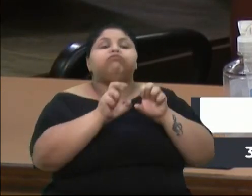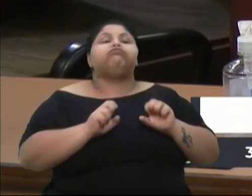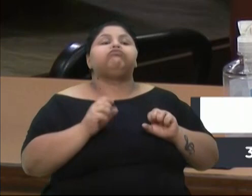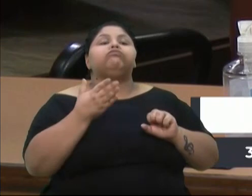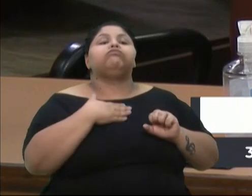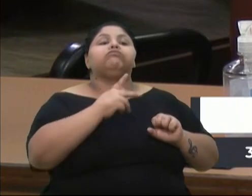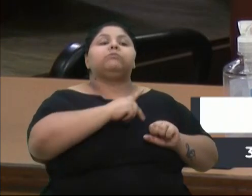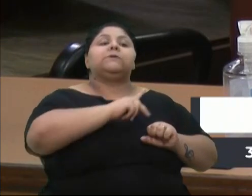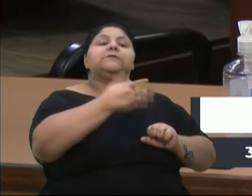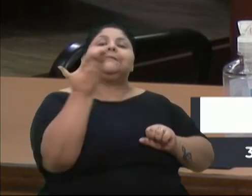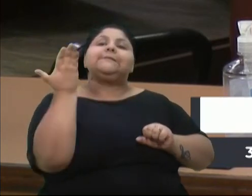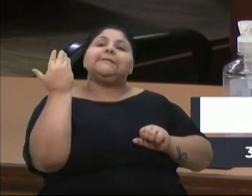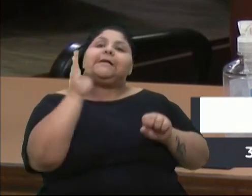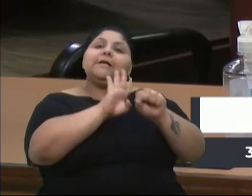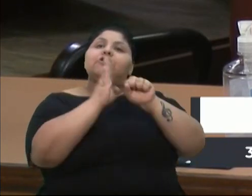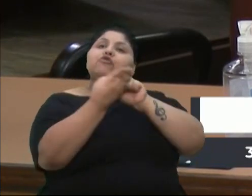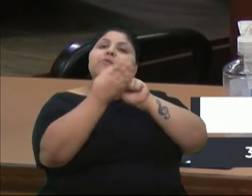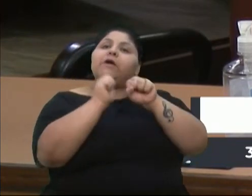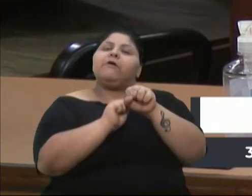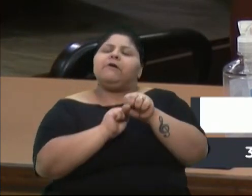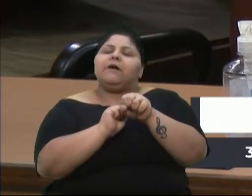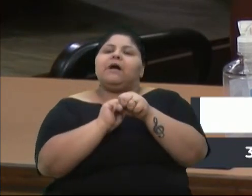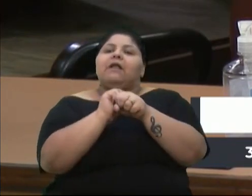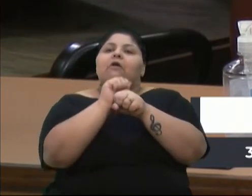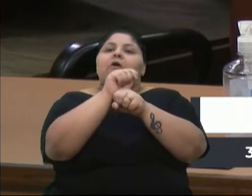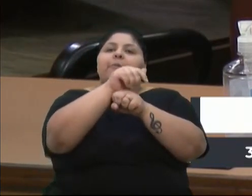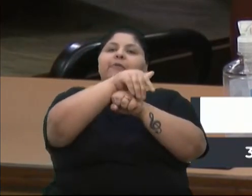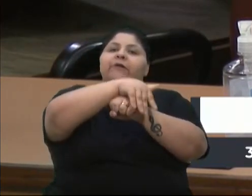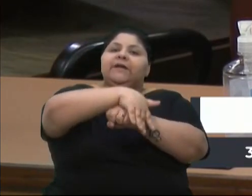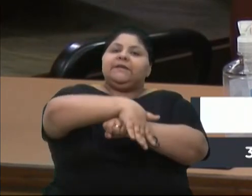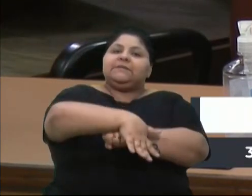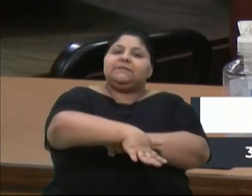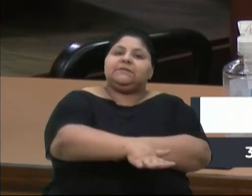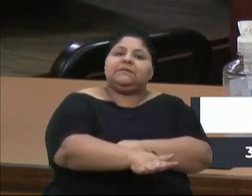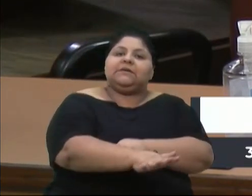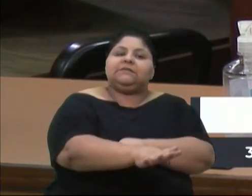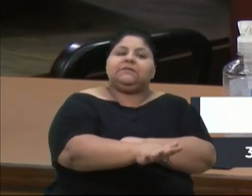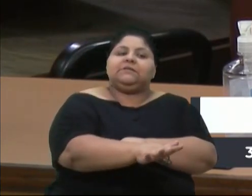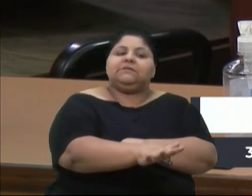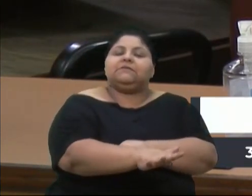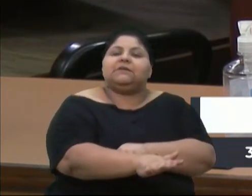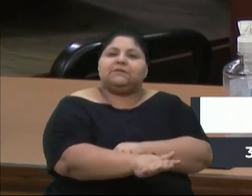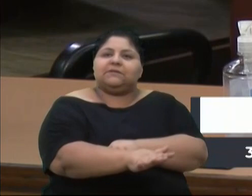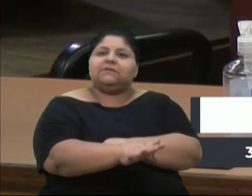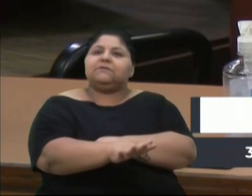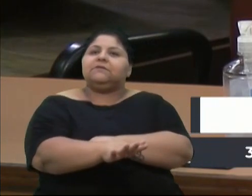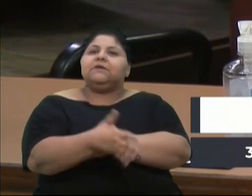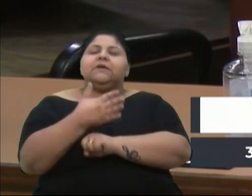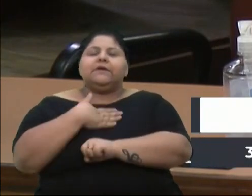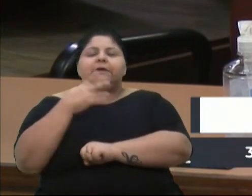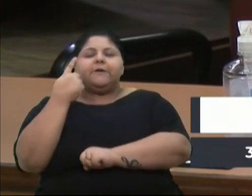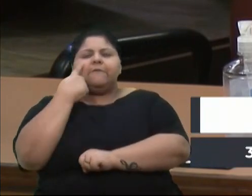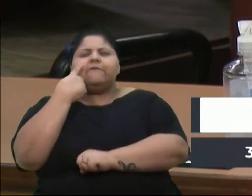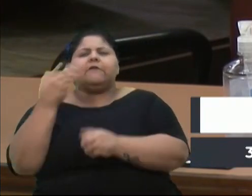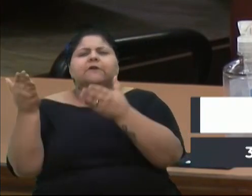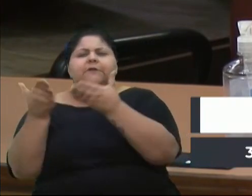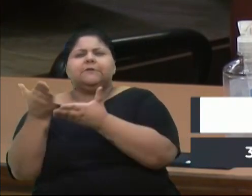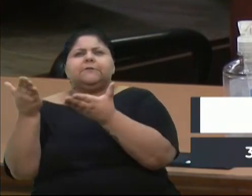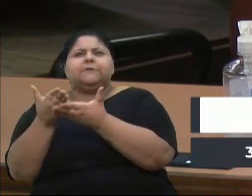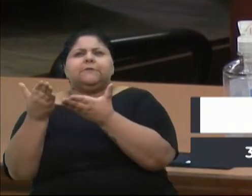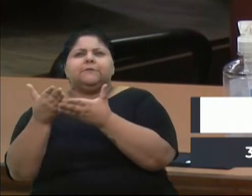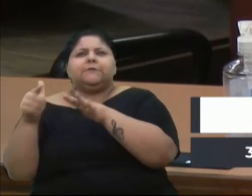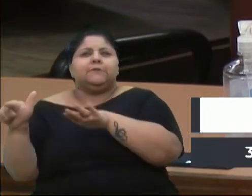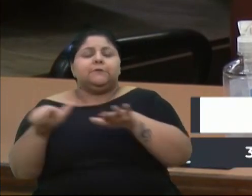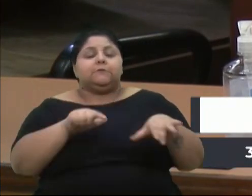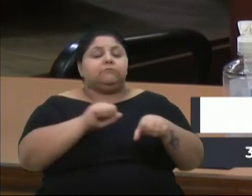Galópolis. Quando o município não consegue, deixa para quem faz. Eu vejo agora lá, presidente D'Ambrosio, Semana de